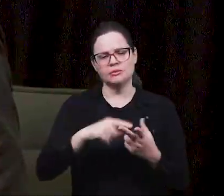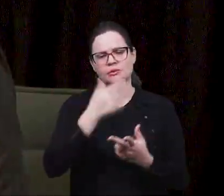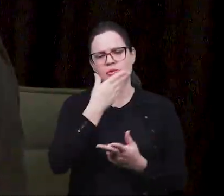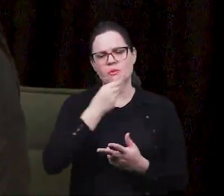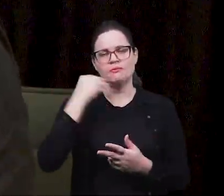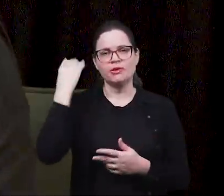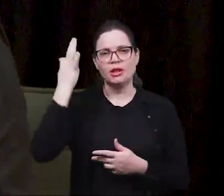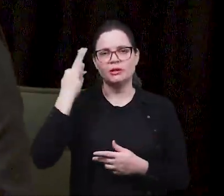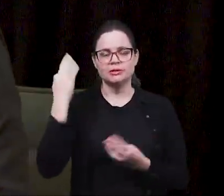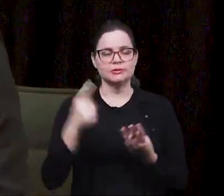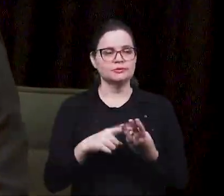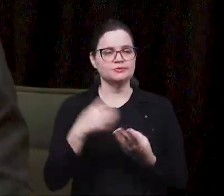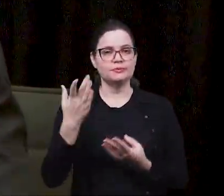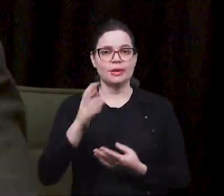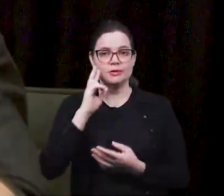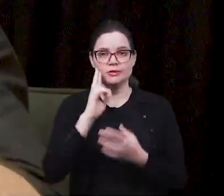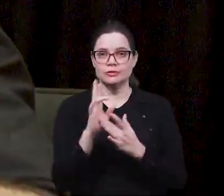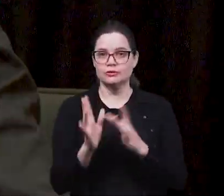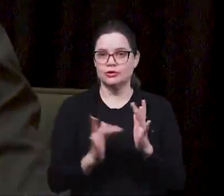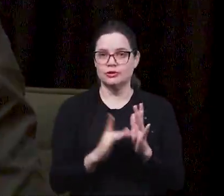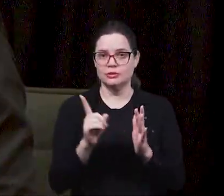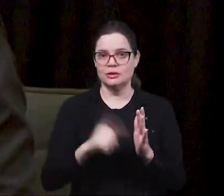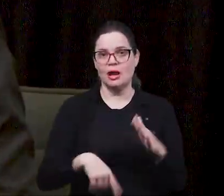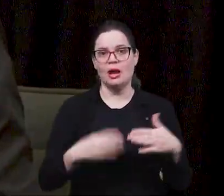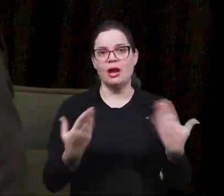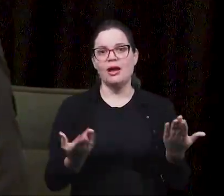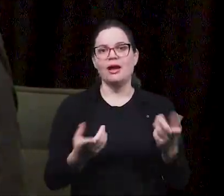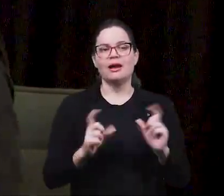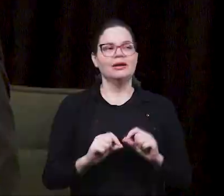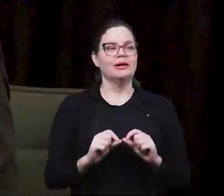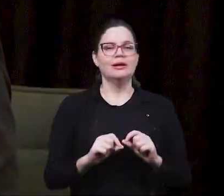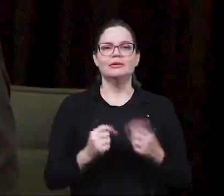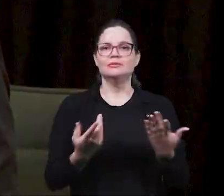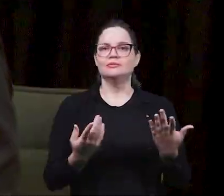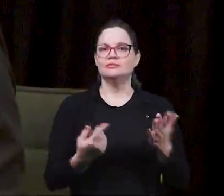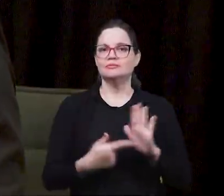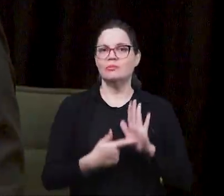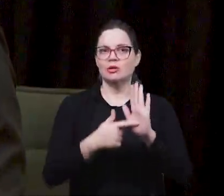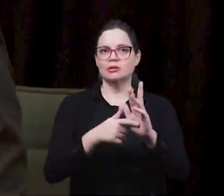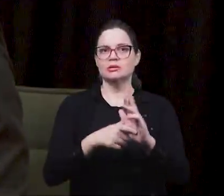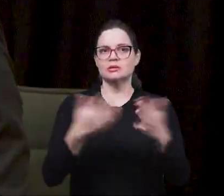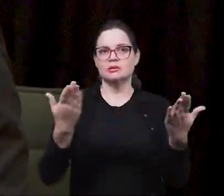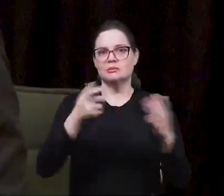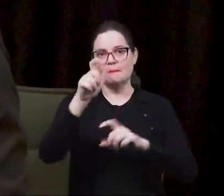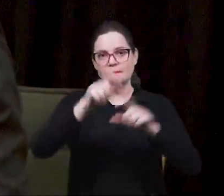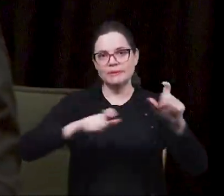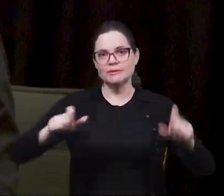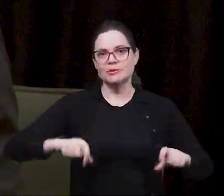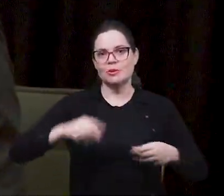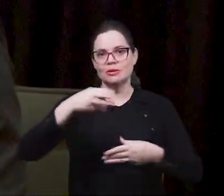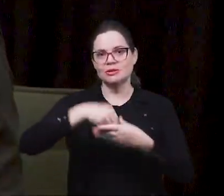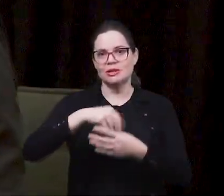filósofo. O Senhor Jesus ele é uma figura da cultura pop. Mas o Senhor Jesus é uma coisa só,